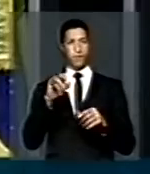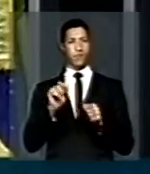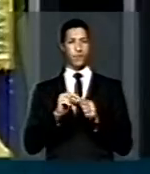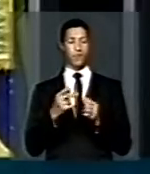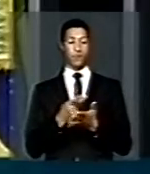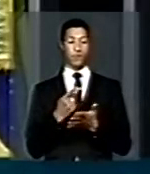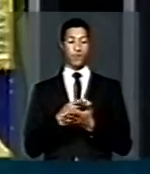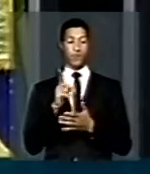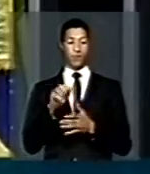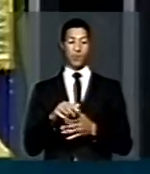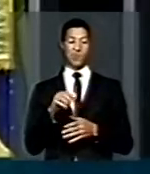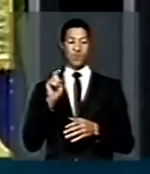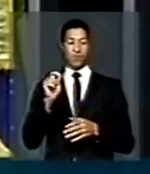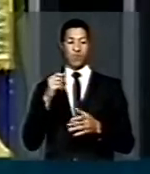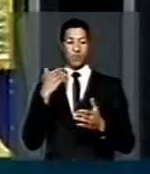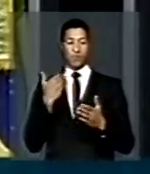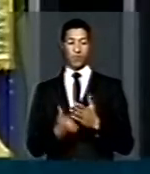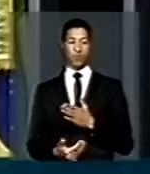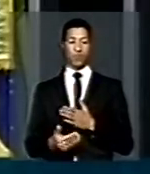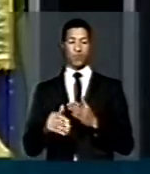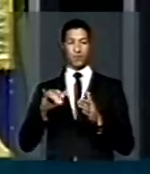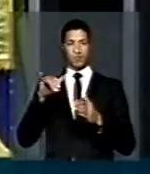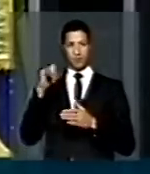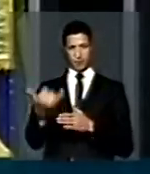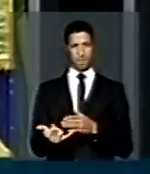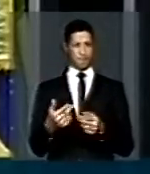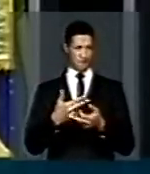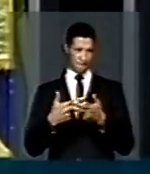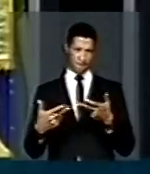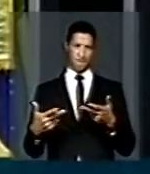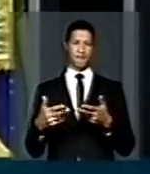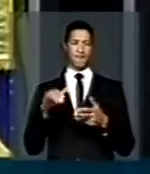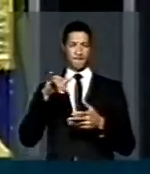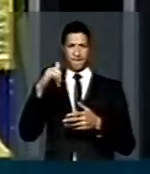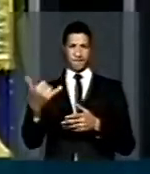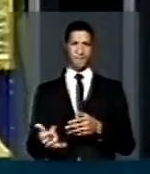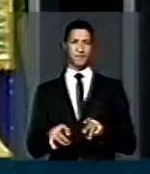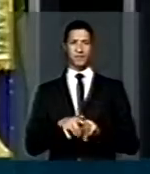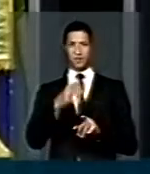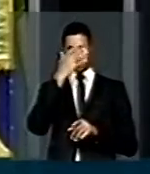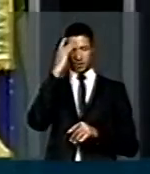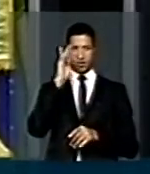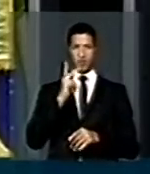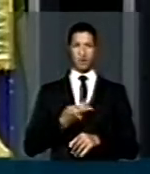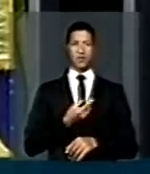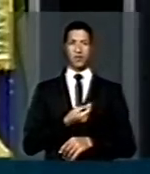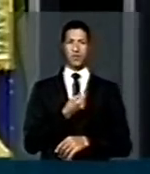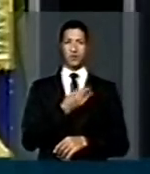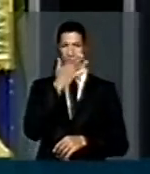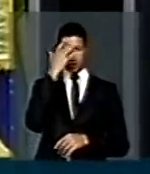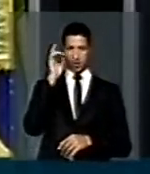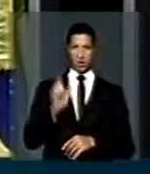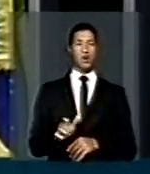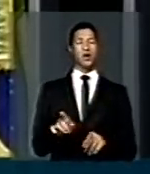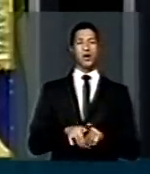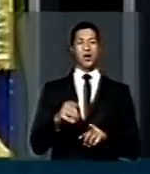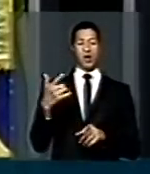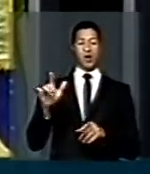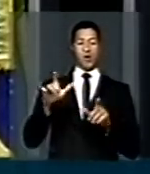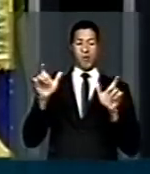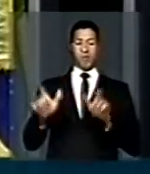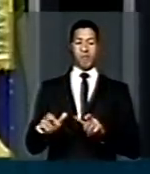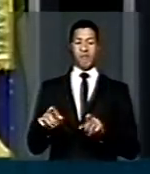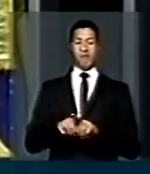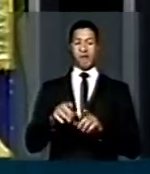erro é de que se per perca o equipamento no caso o avião e a própria vida do piloto de outro lado